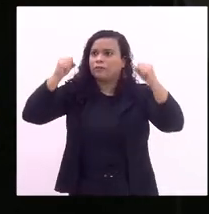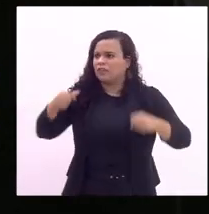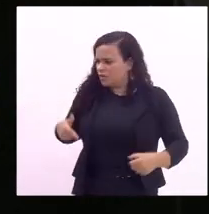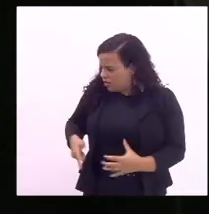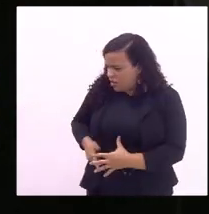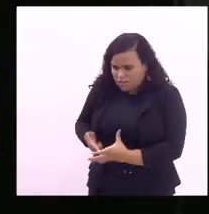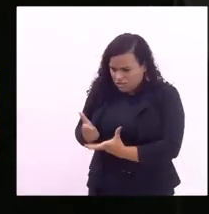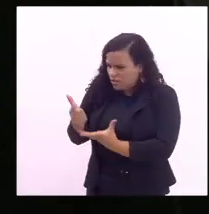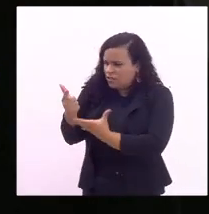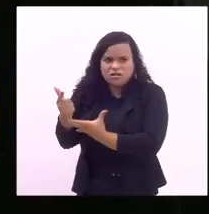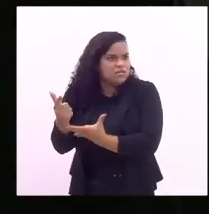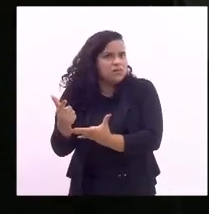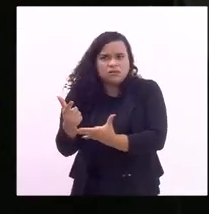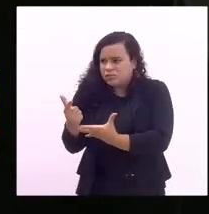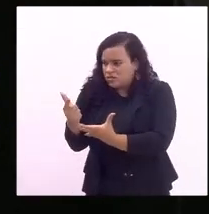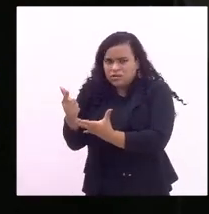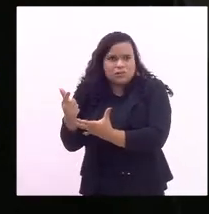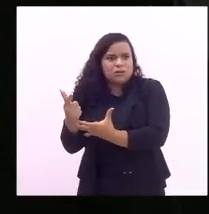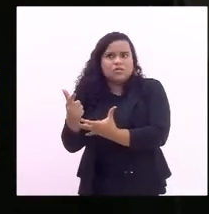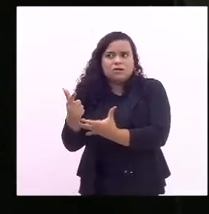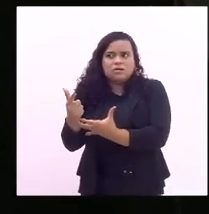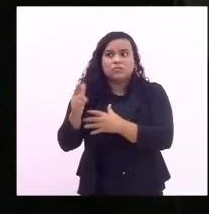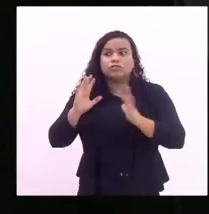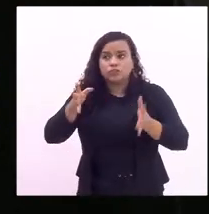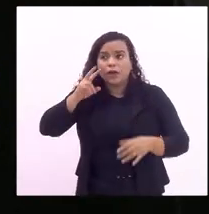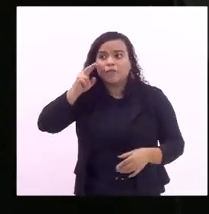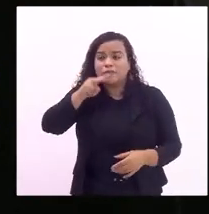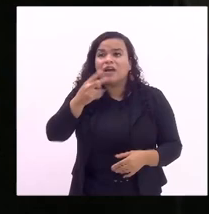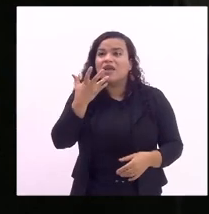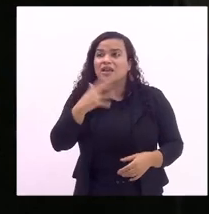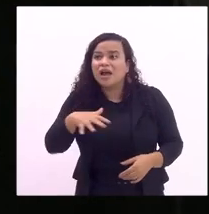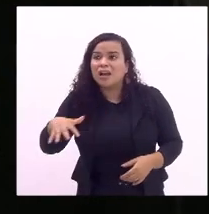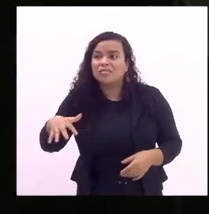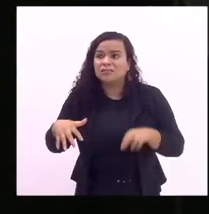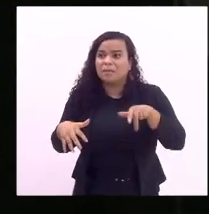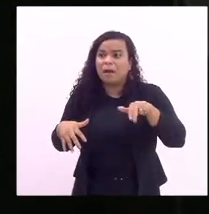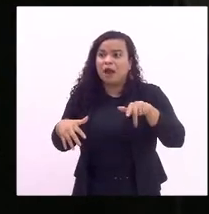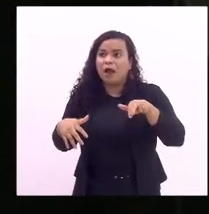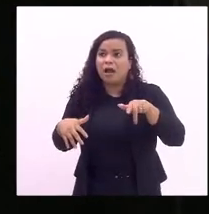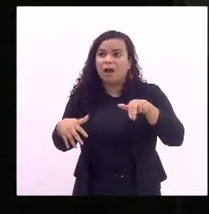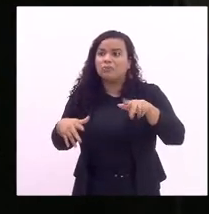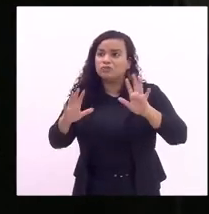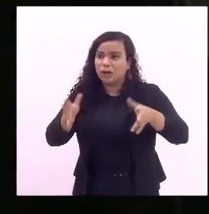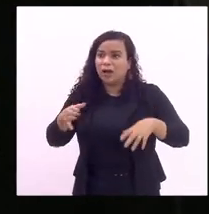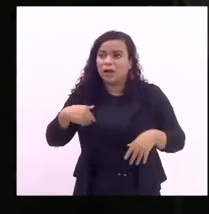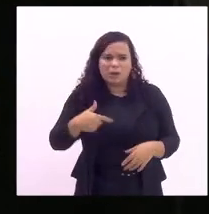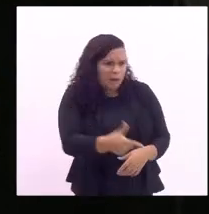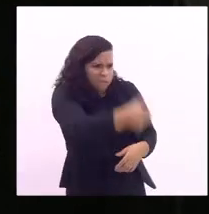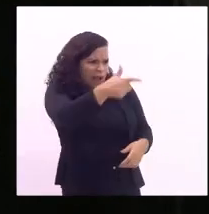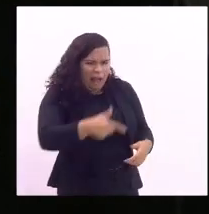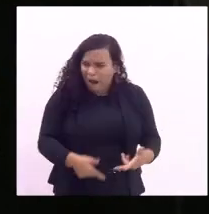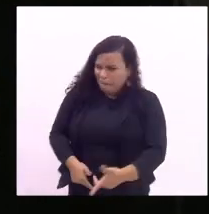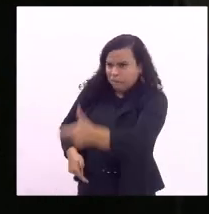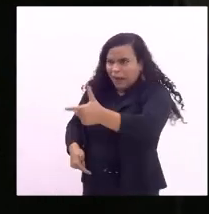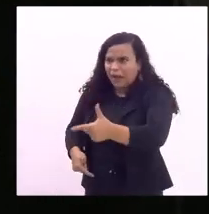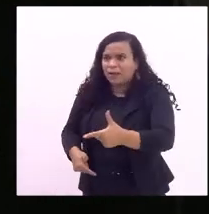deputados, eu já vi crianças e irmãos, um dando tiro no outro.